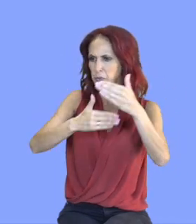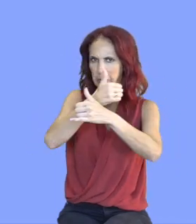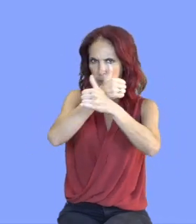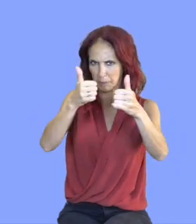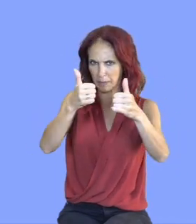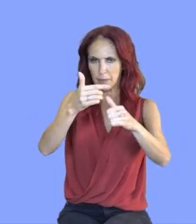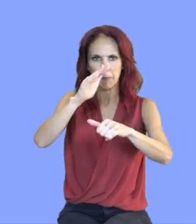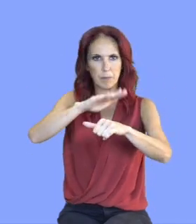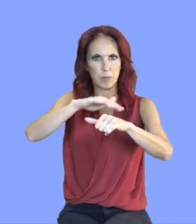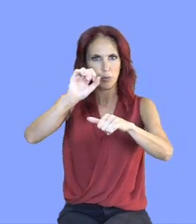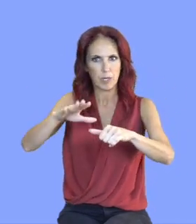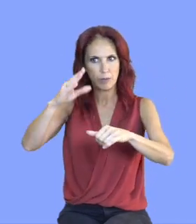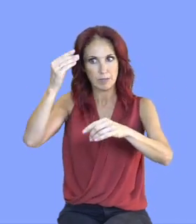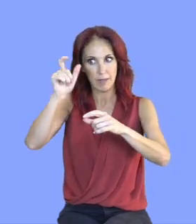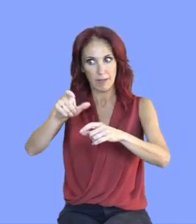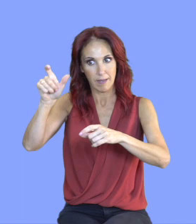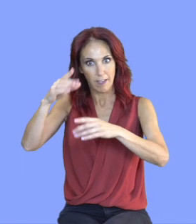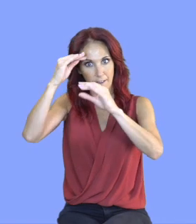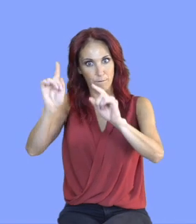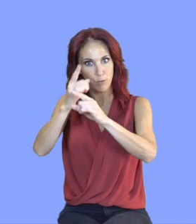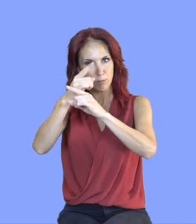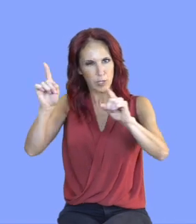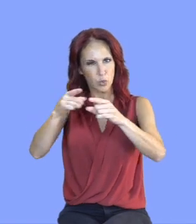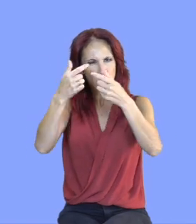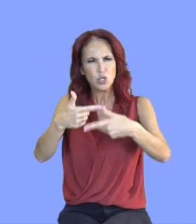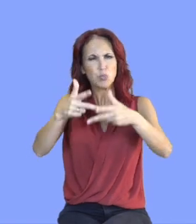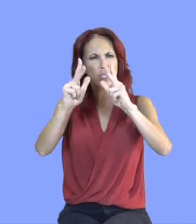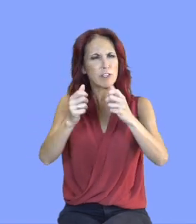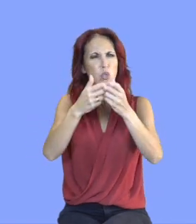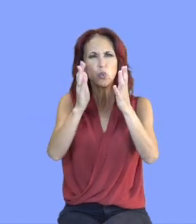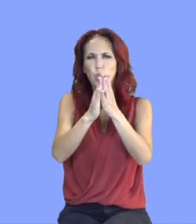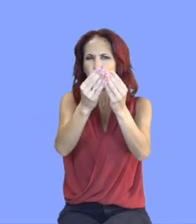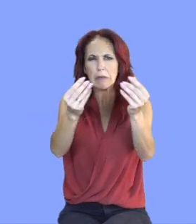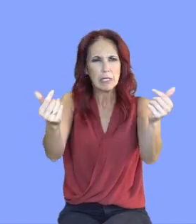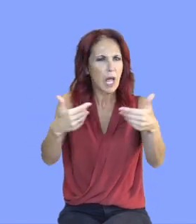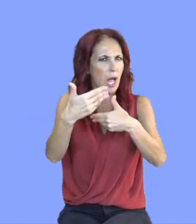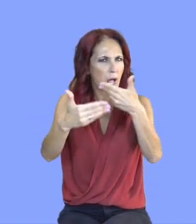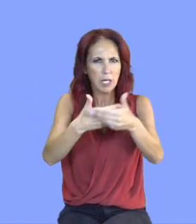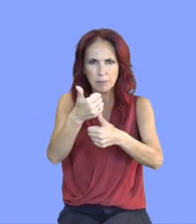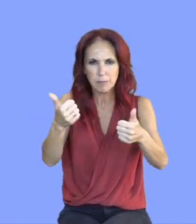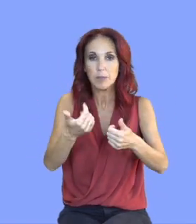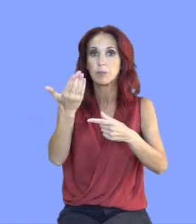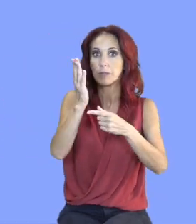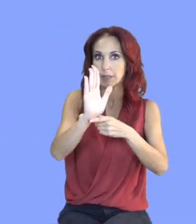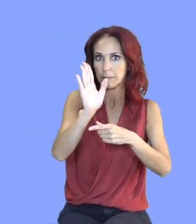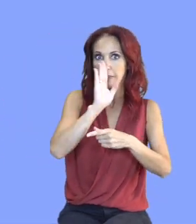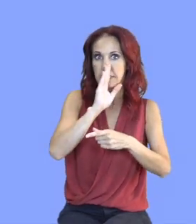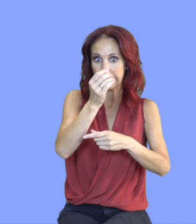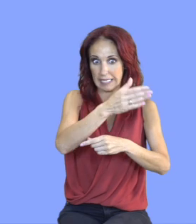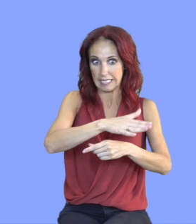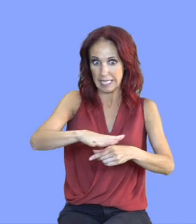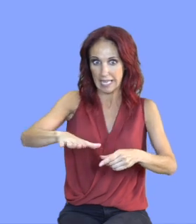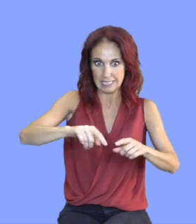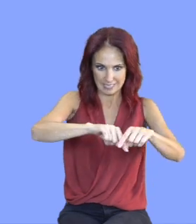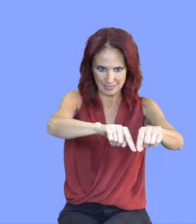vista tem corrido muito bem, graças às formadoras que disponibilizaram todos os meios possíveis para que tal acontecesse. Vamos imaginar